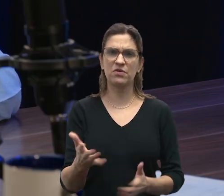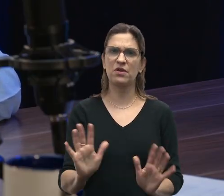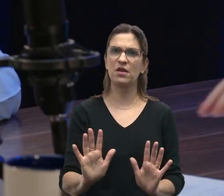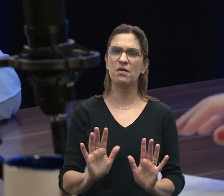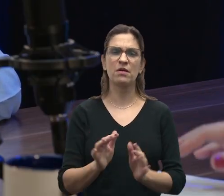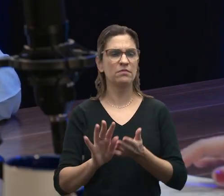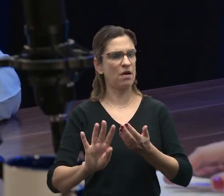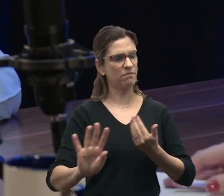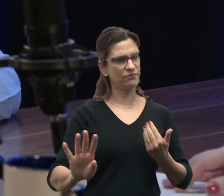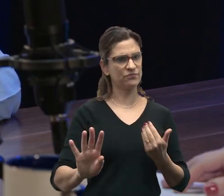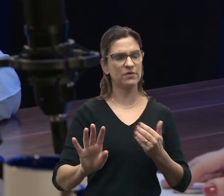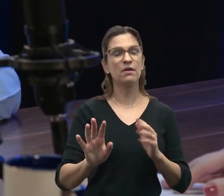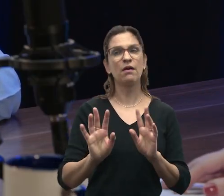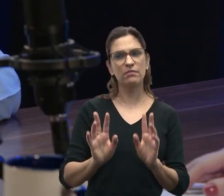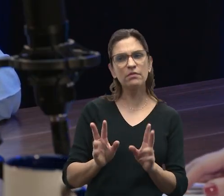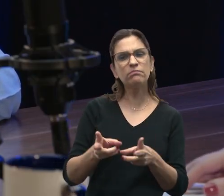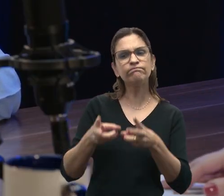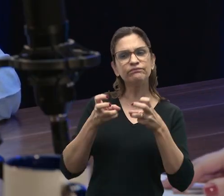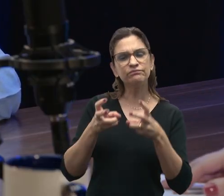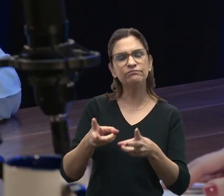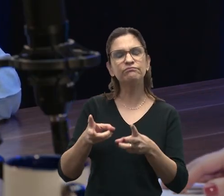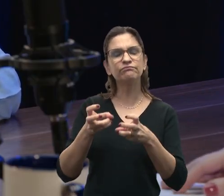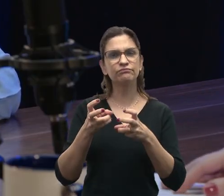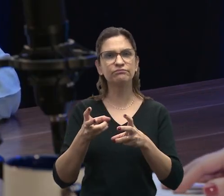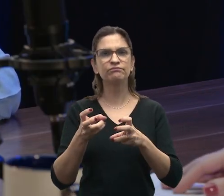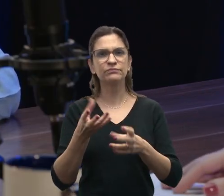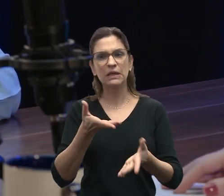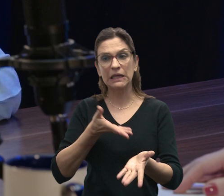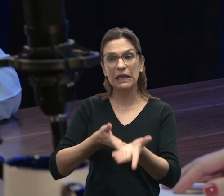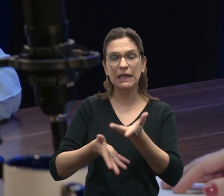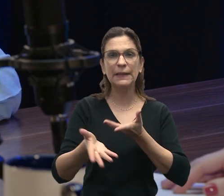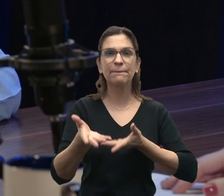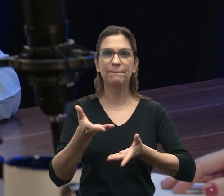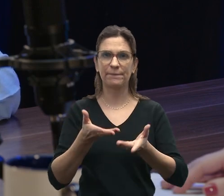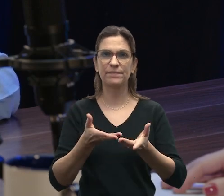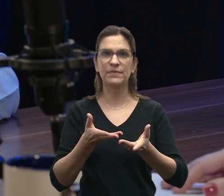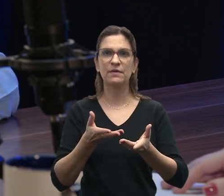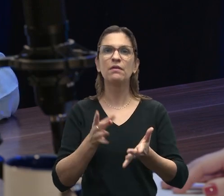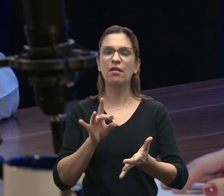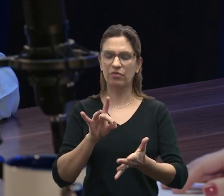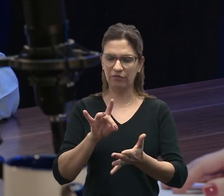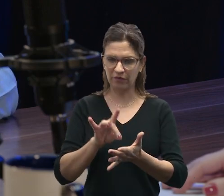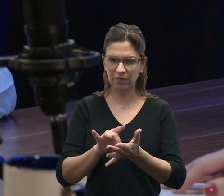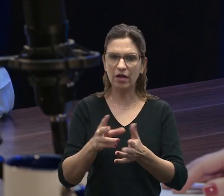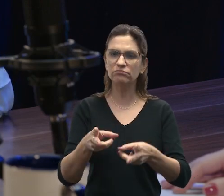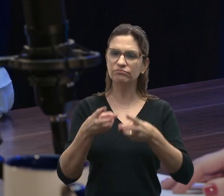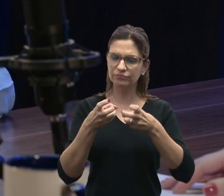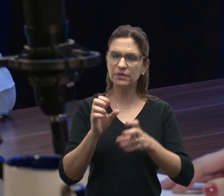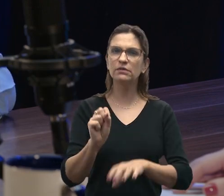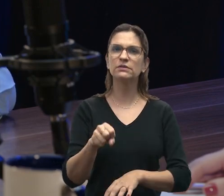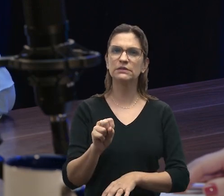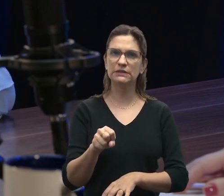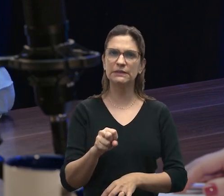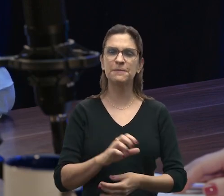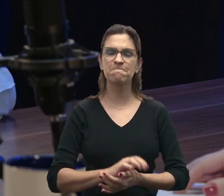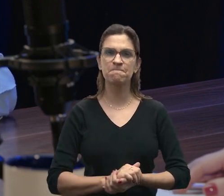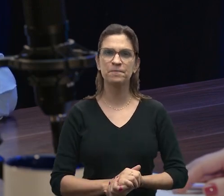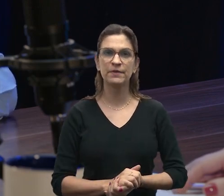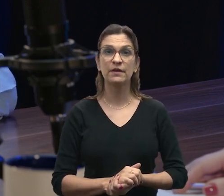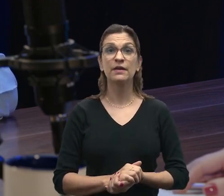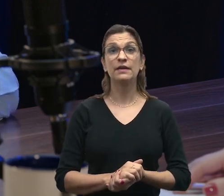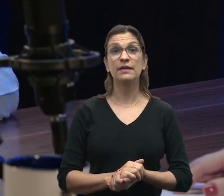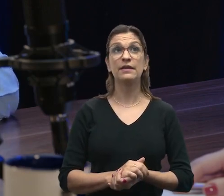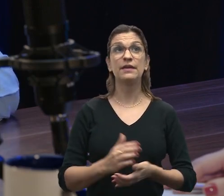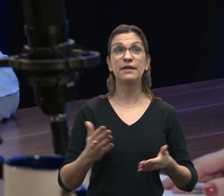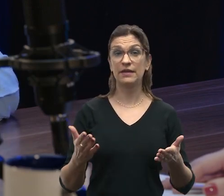de preconceito, mas é muito presente. É tão presente e tão atual,